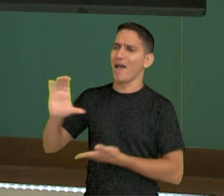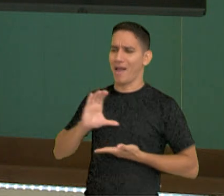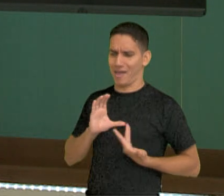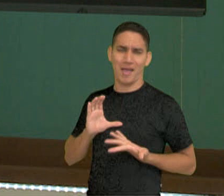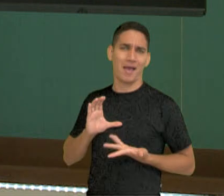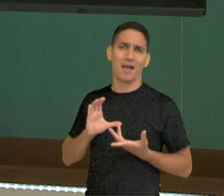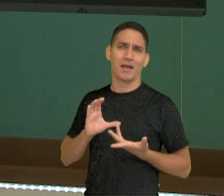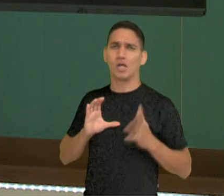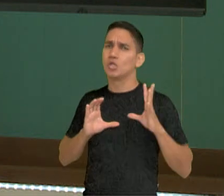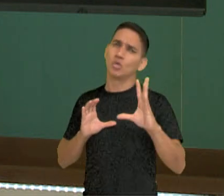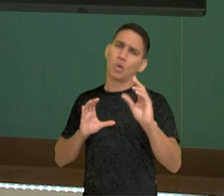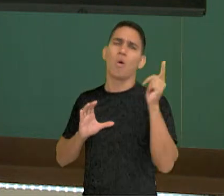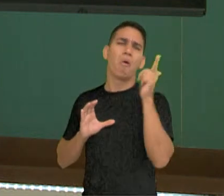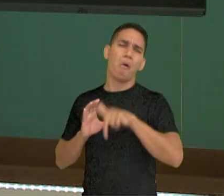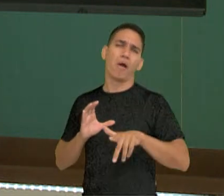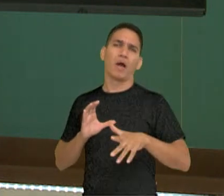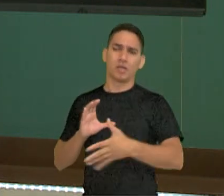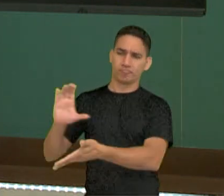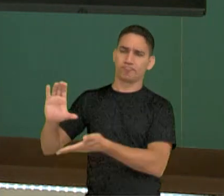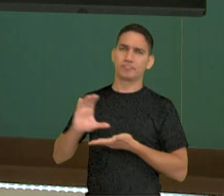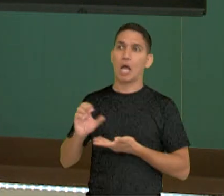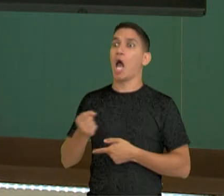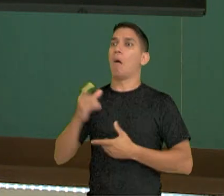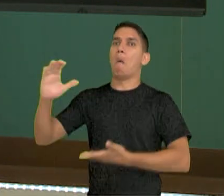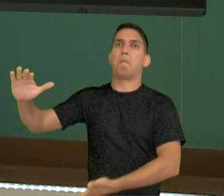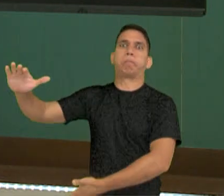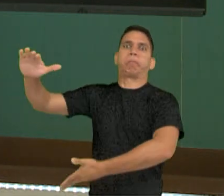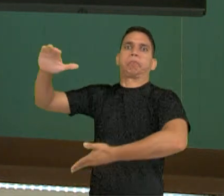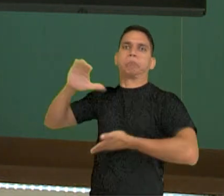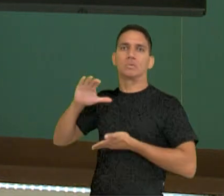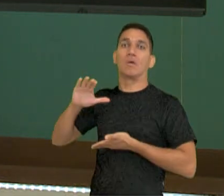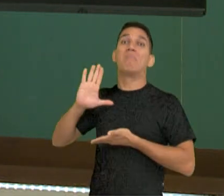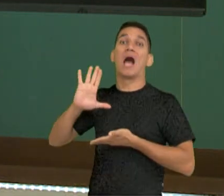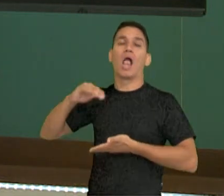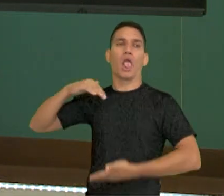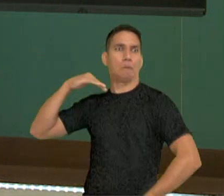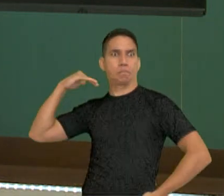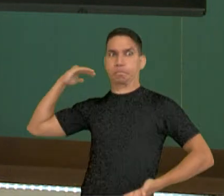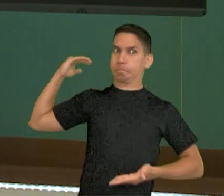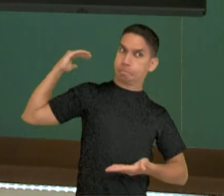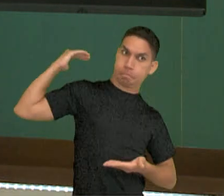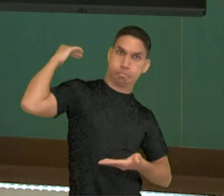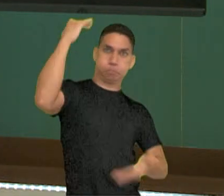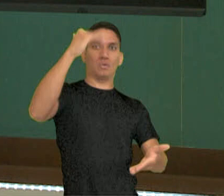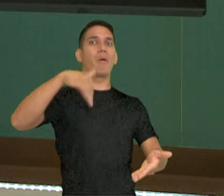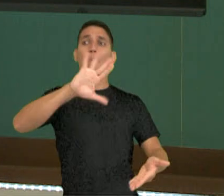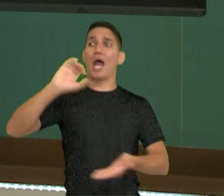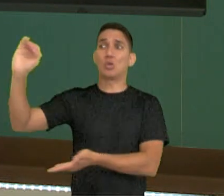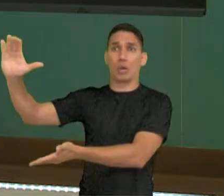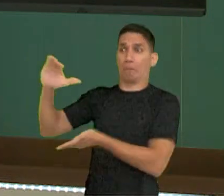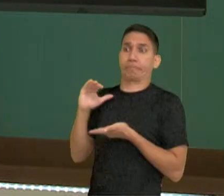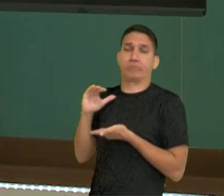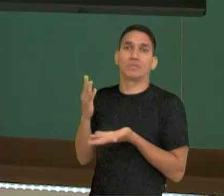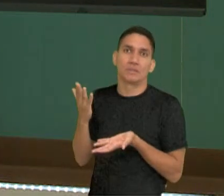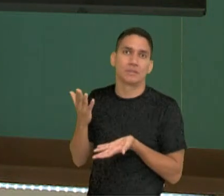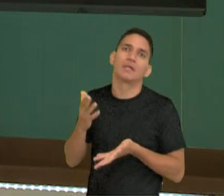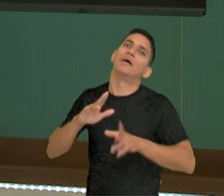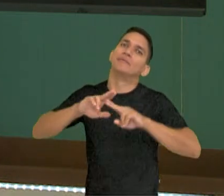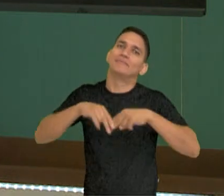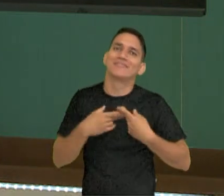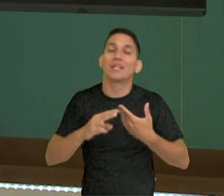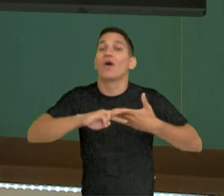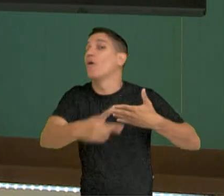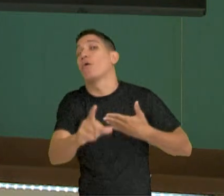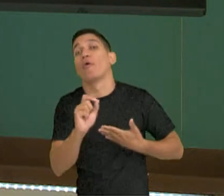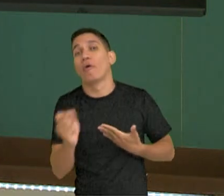vezes, você ganha. Tem gente que ganha muito dinheiro, mas gasta muito mais do que ganha e,